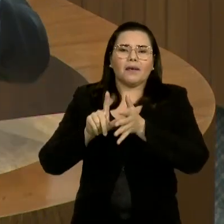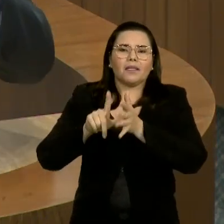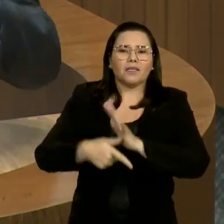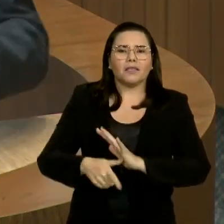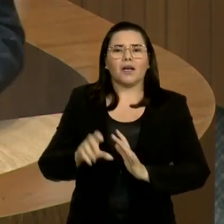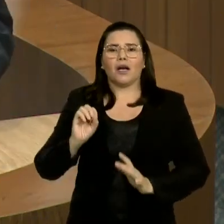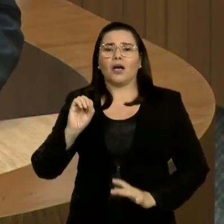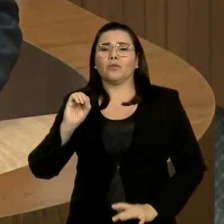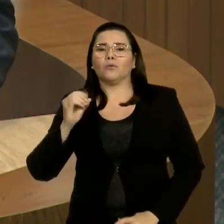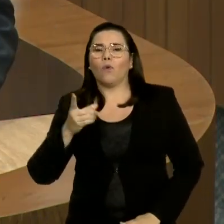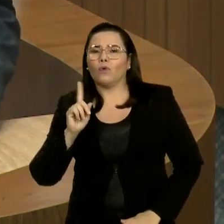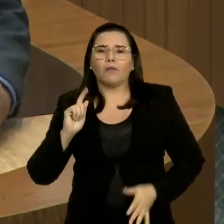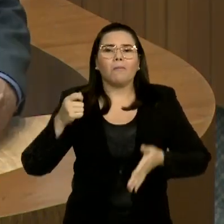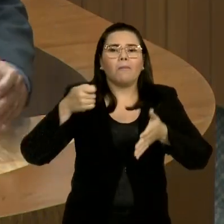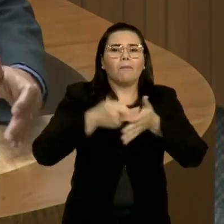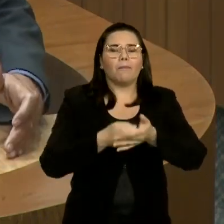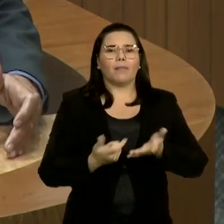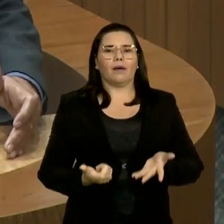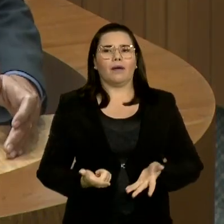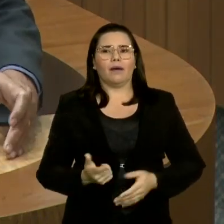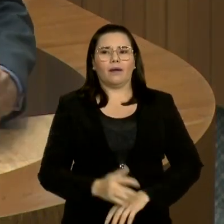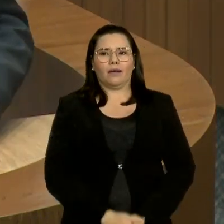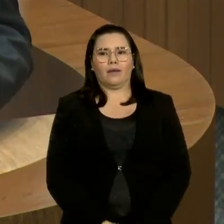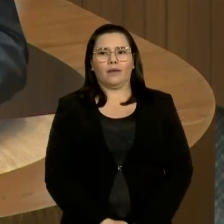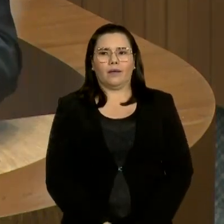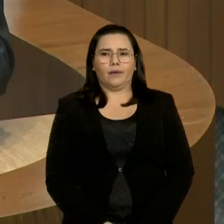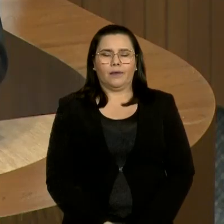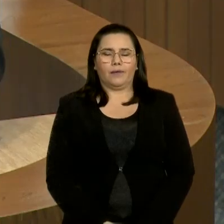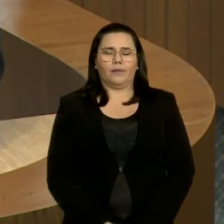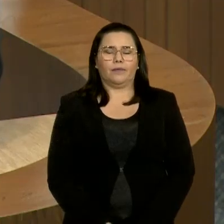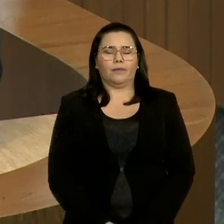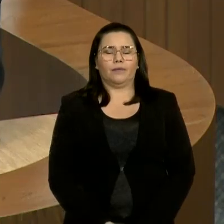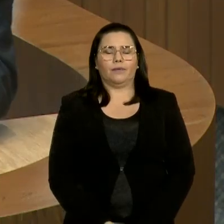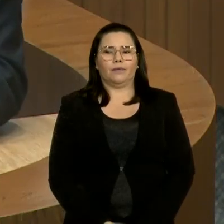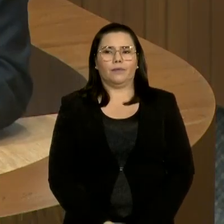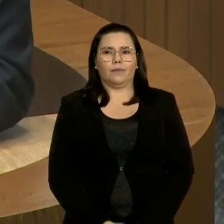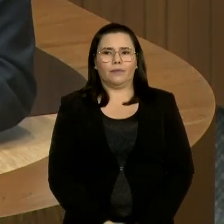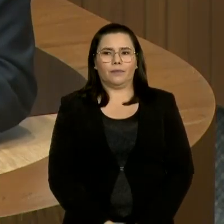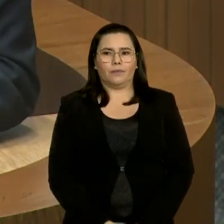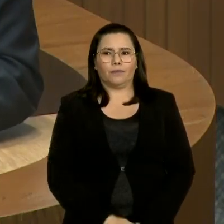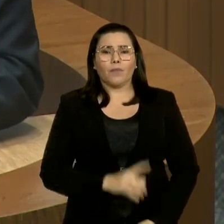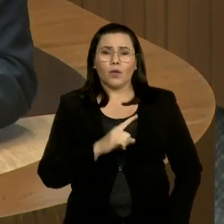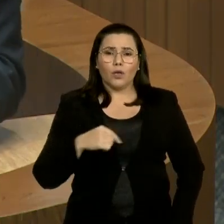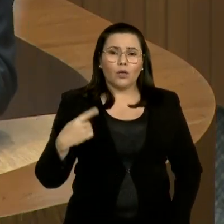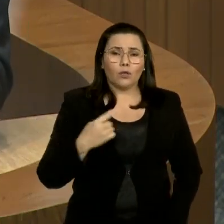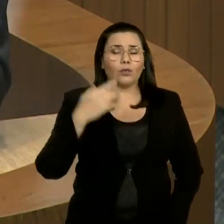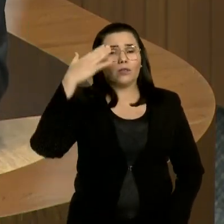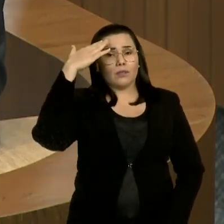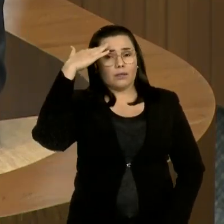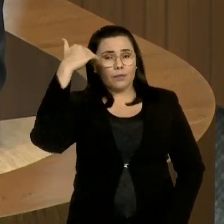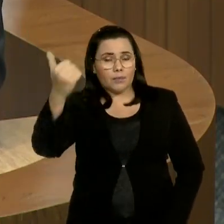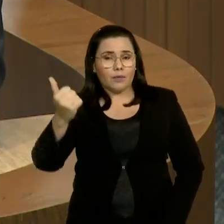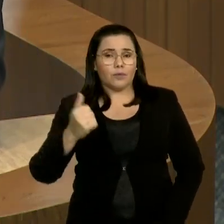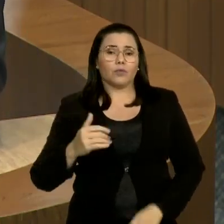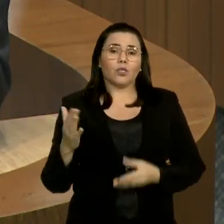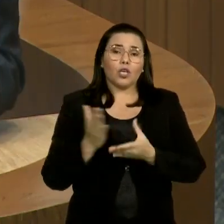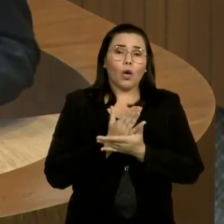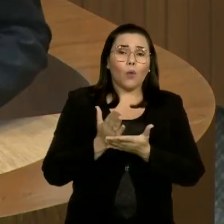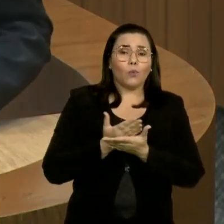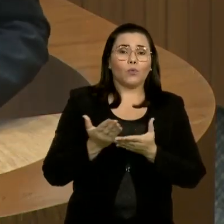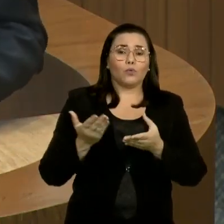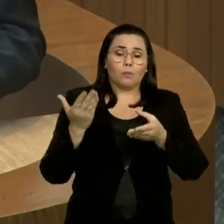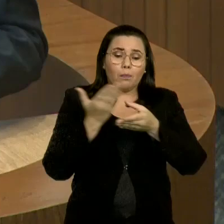H justificativa que alguns caso merecem ser devidamente assinalado